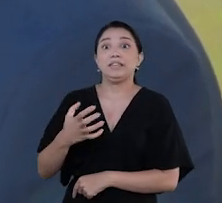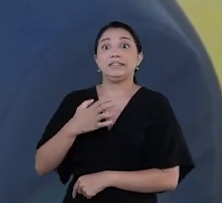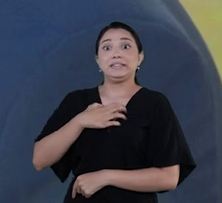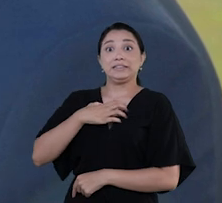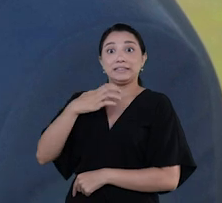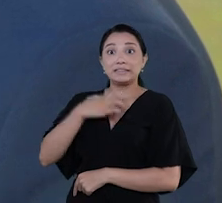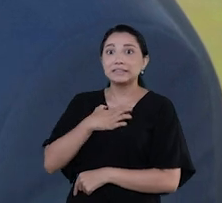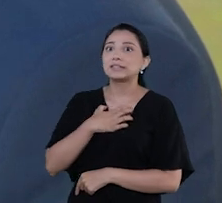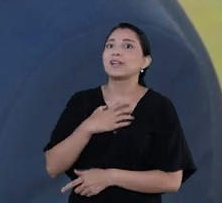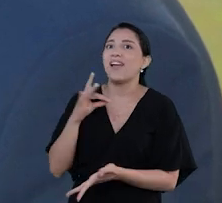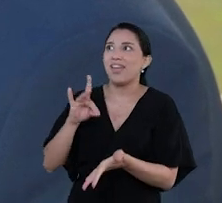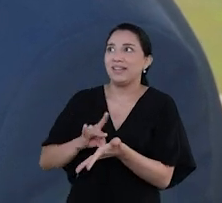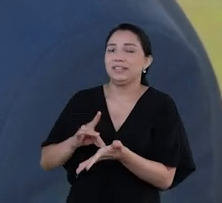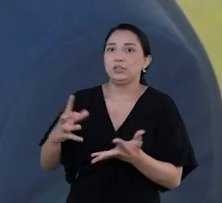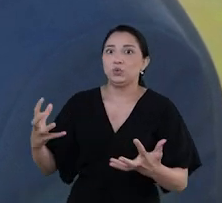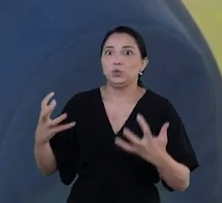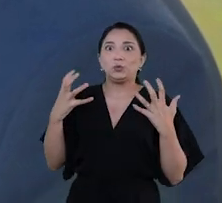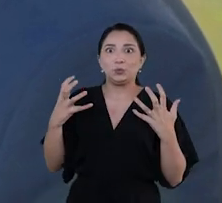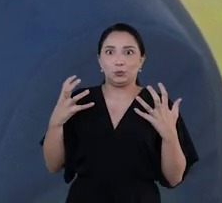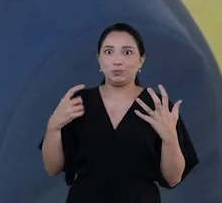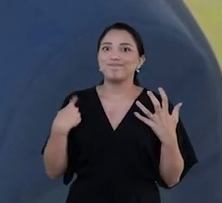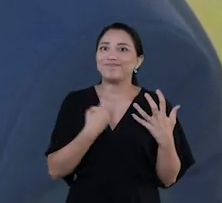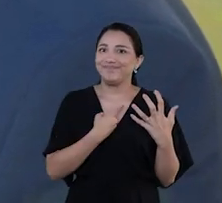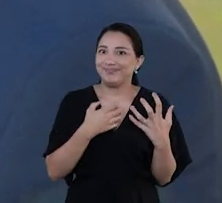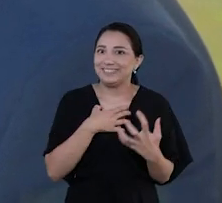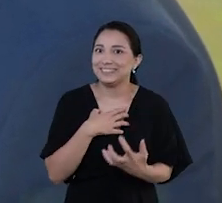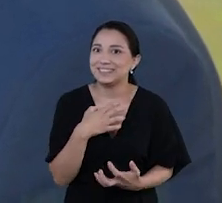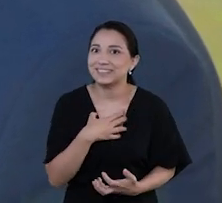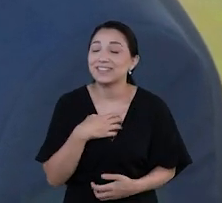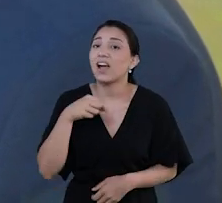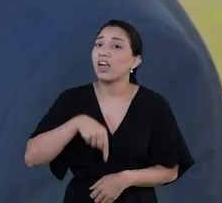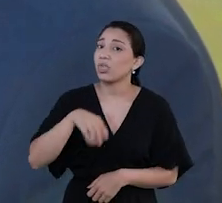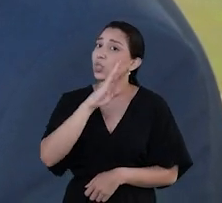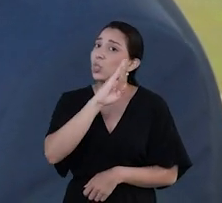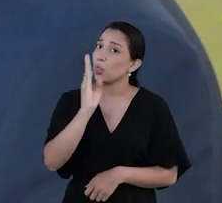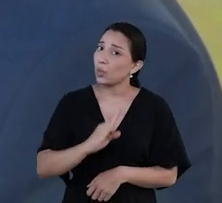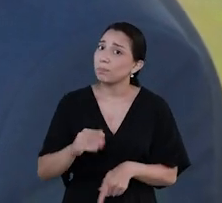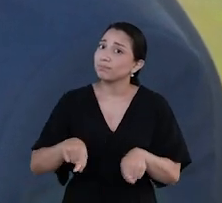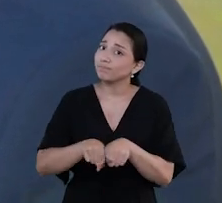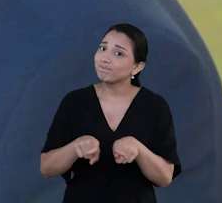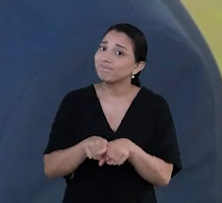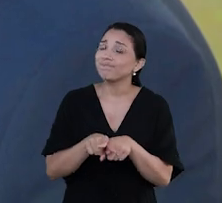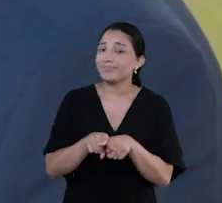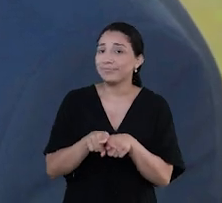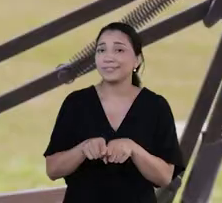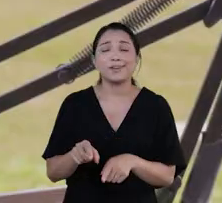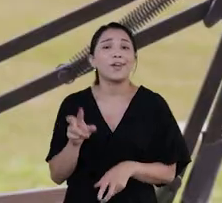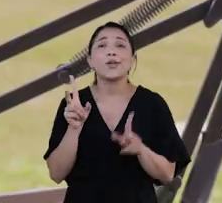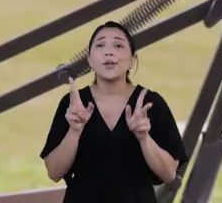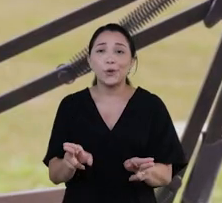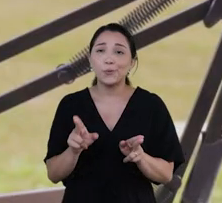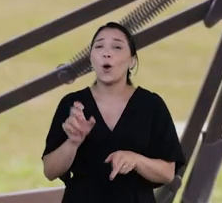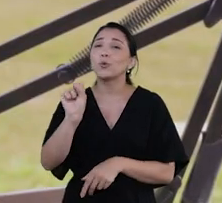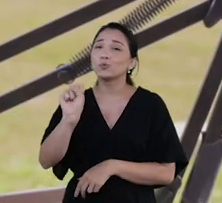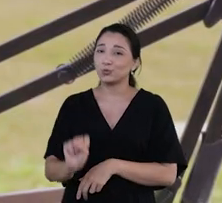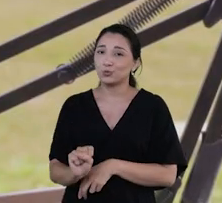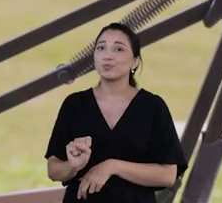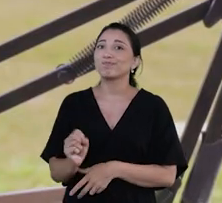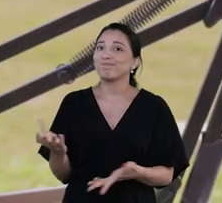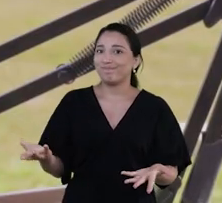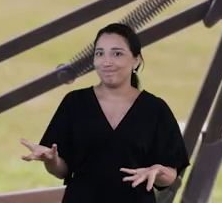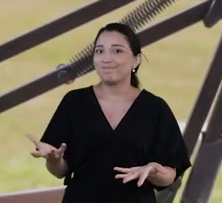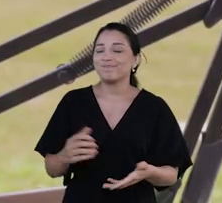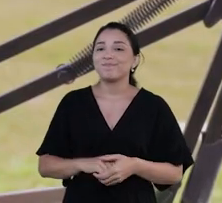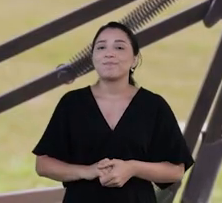icua pra gente sentir inclusive aqui no nosso país e o caso do Rio Grande do Sul é muito latente Claro sim claro e vem